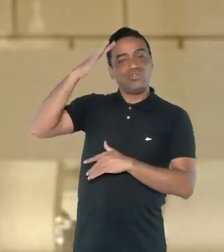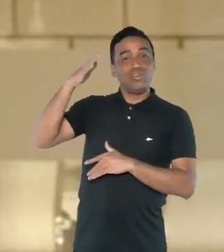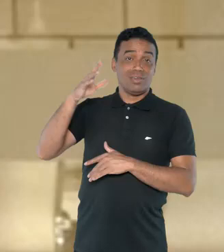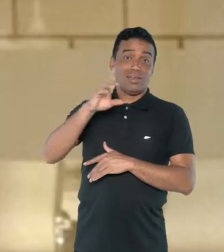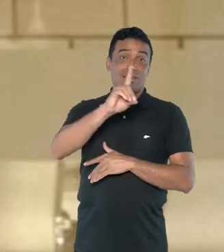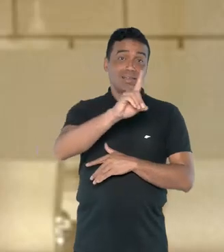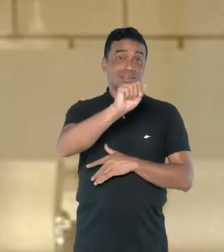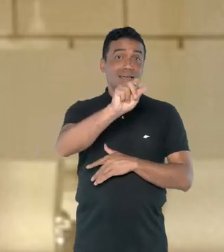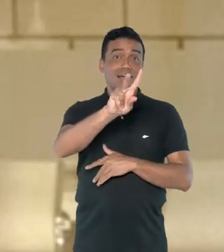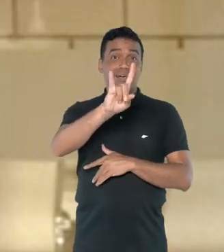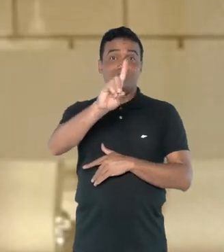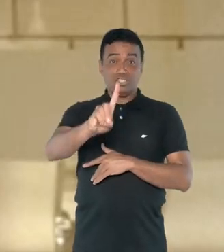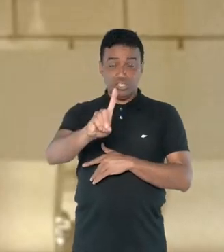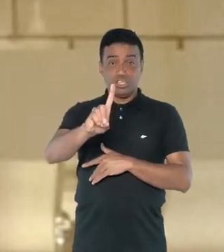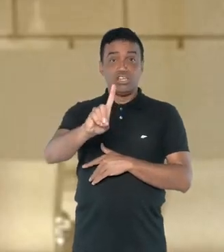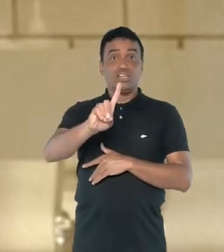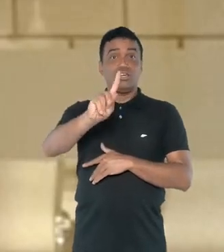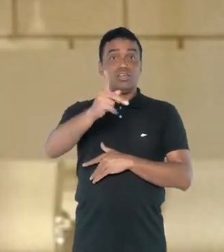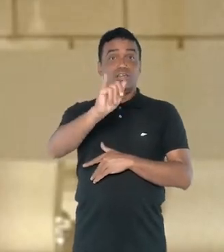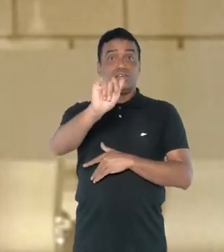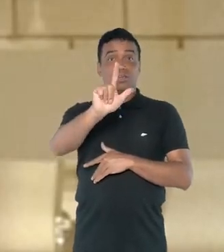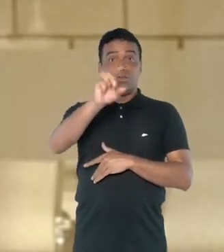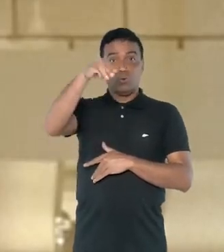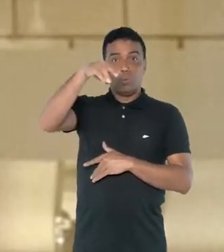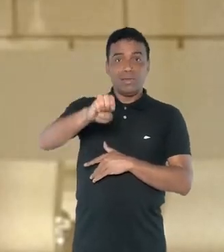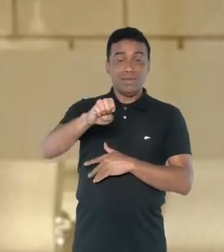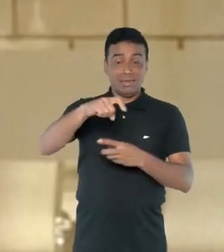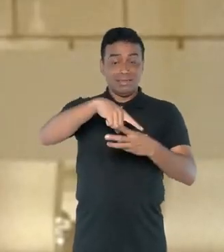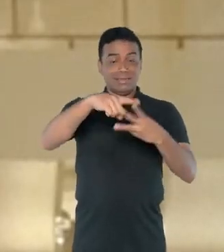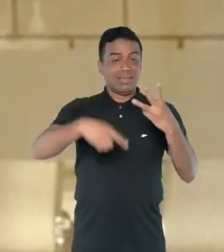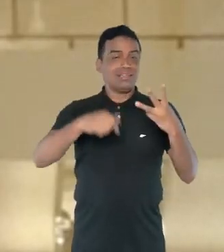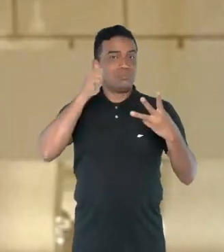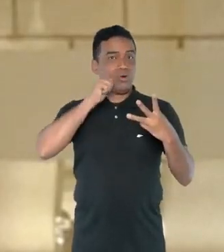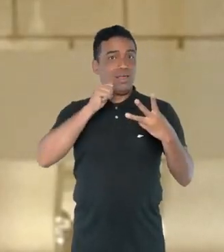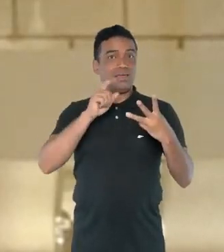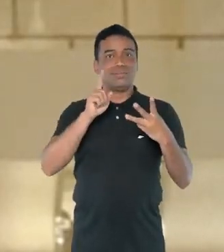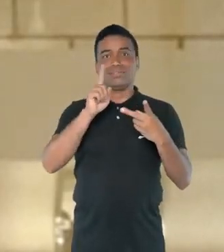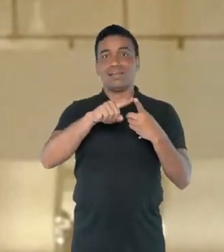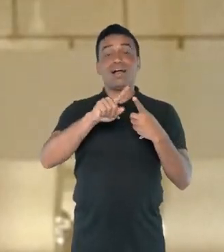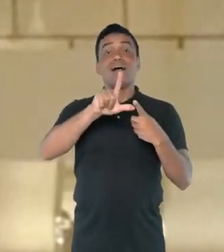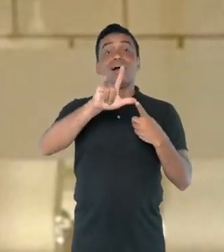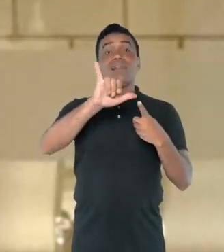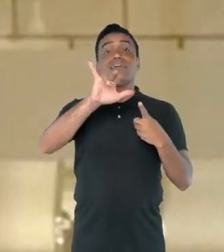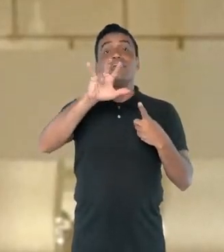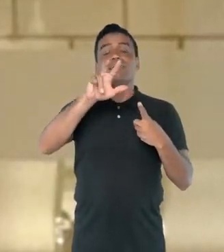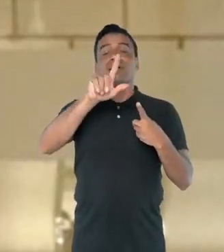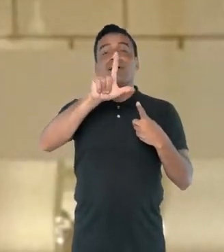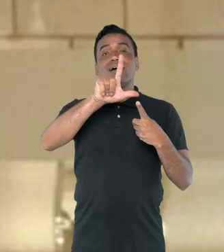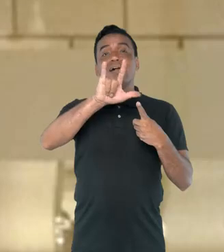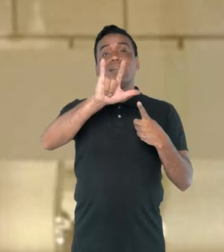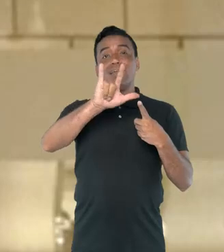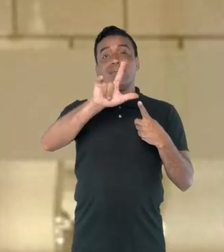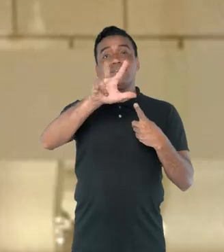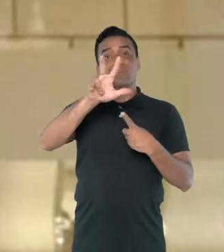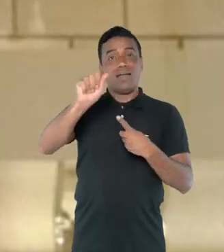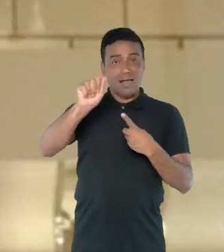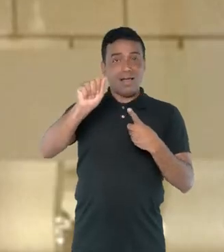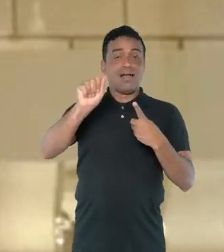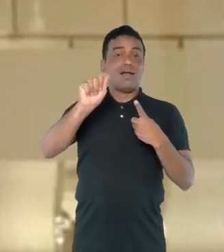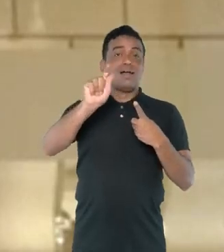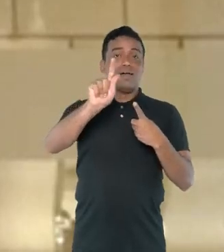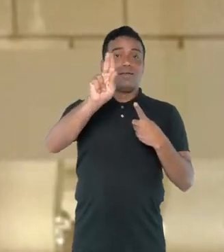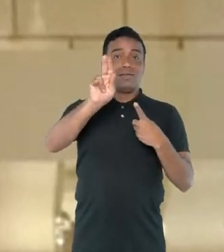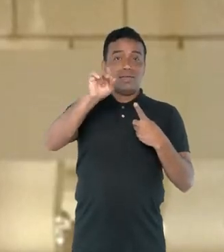David Hume, coincidentemente são 3 mulheres, né? Uma delas, né, a mineira Lívia Guimarães, né, que